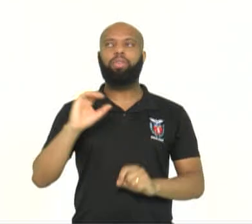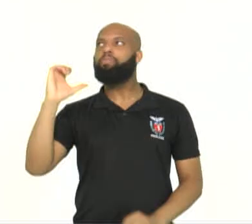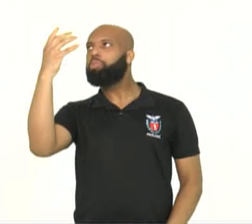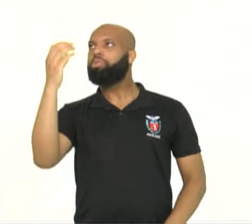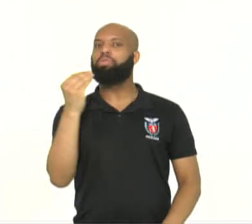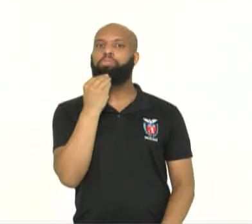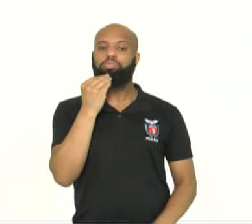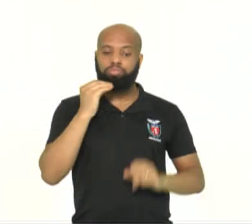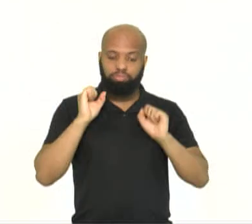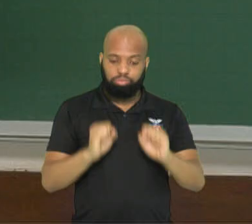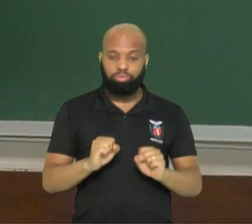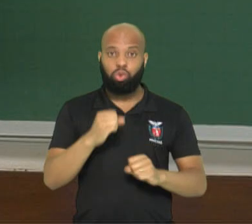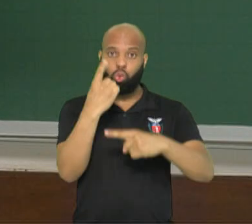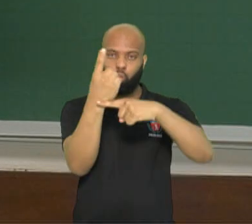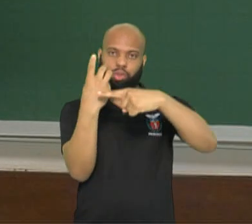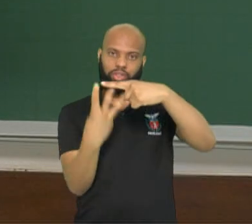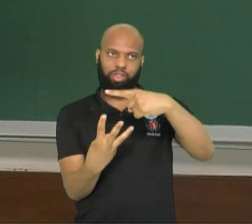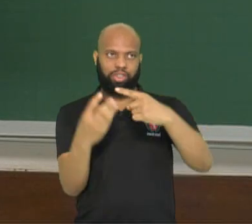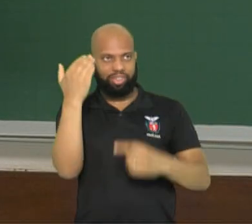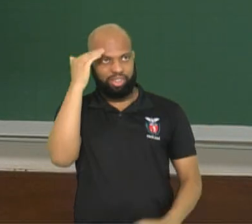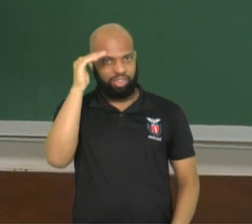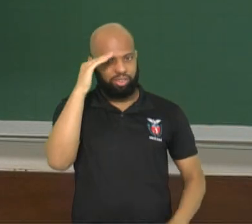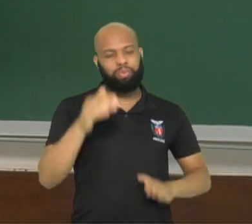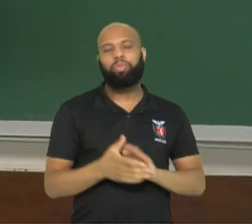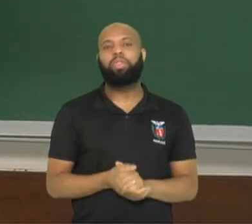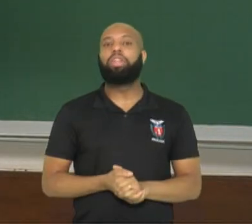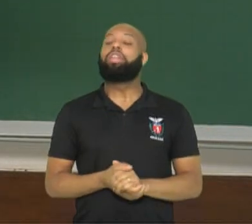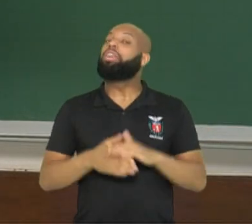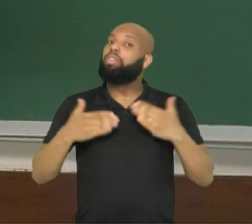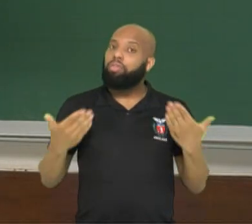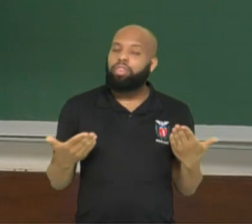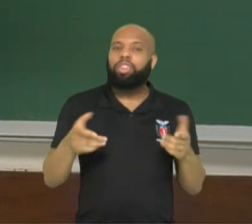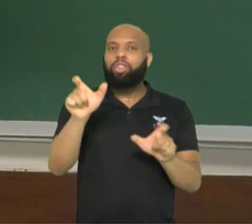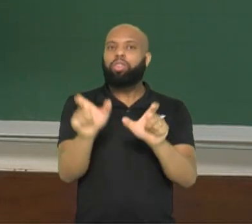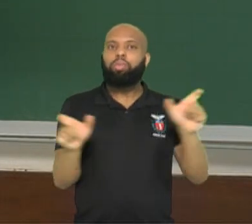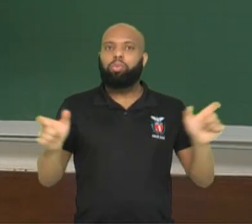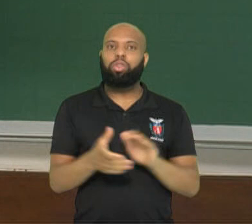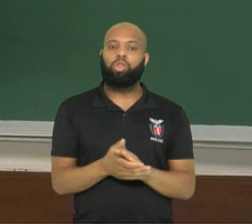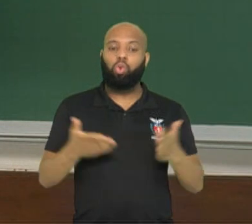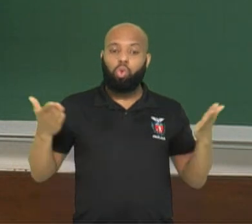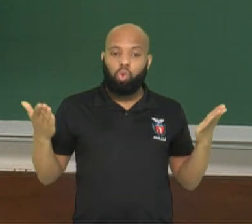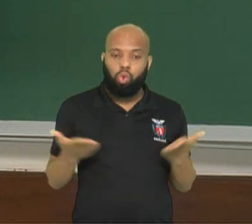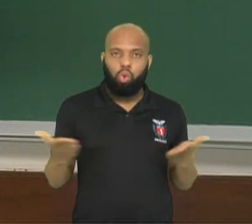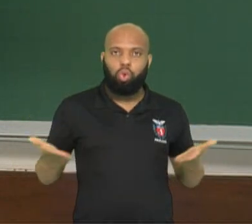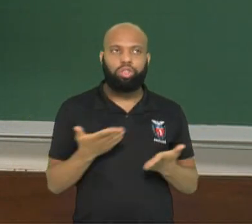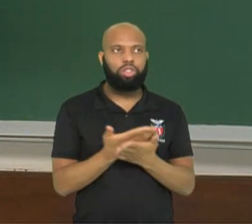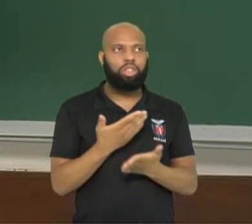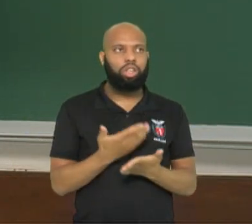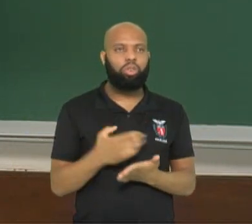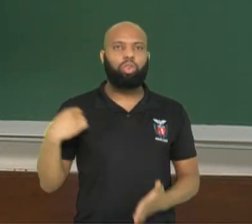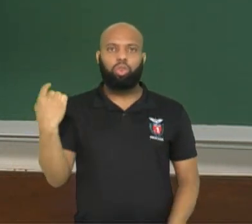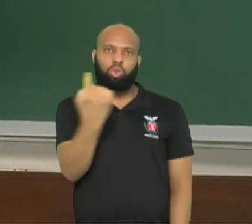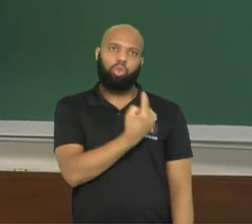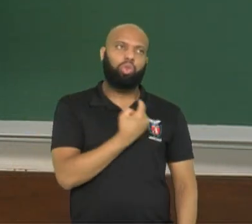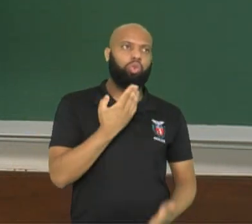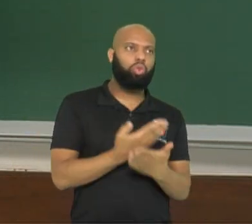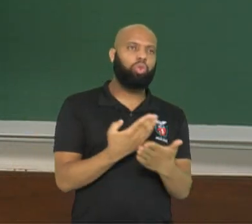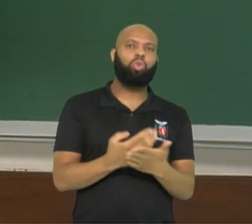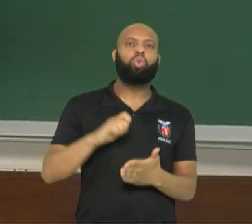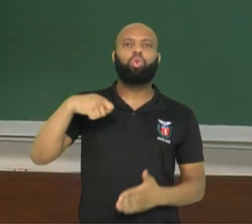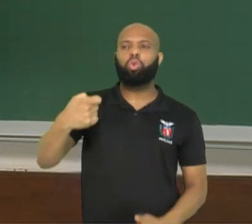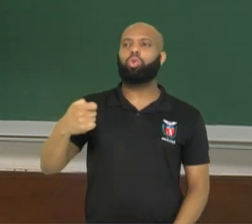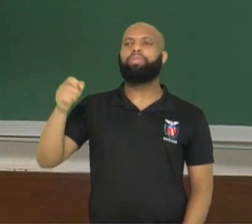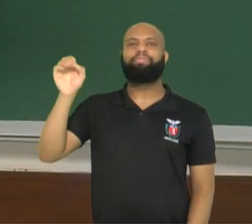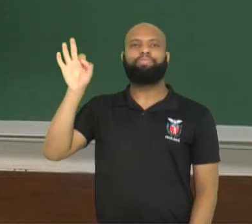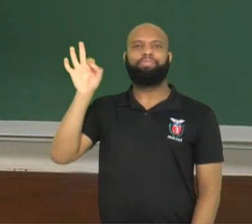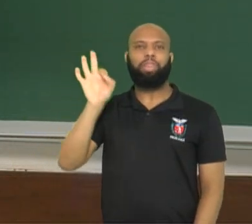ser 1/3, ok? Bom, pessoal, na aula de hoje, nós falamos sobre